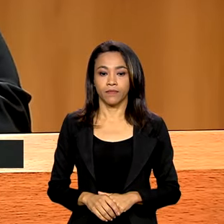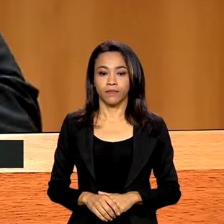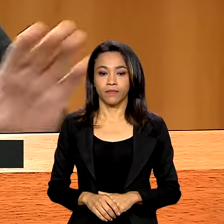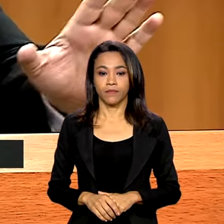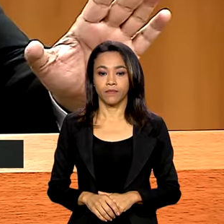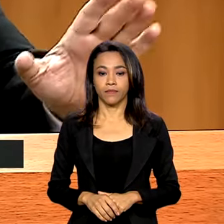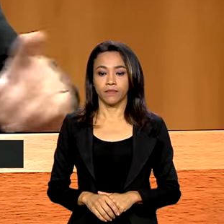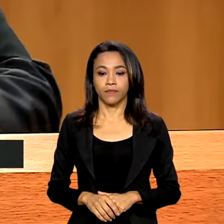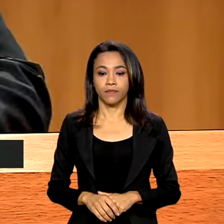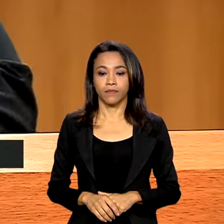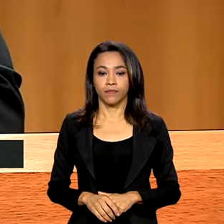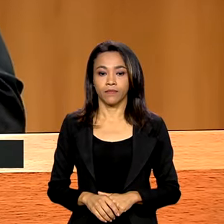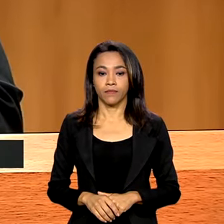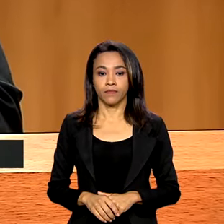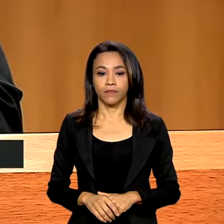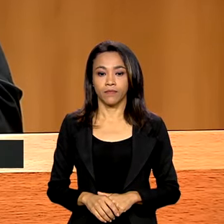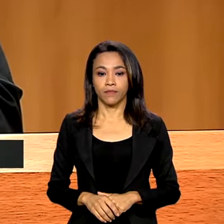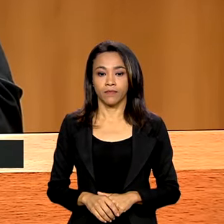Oi.